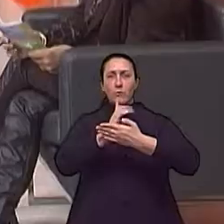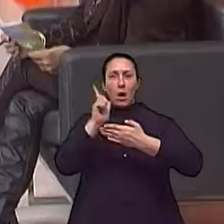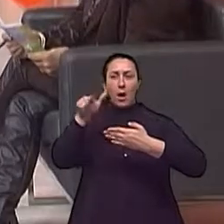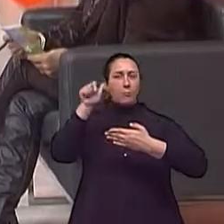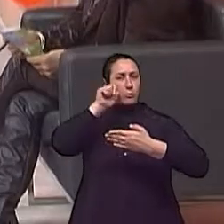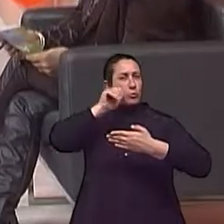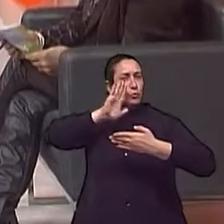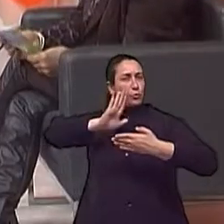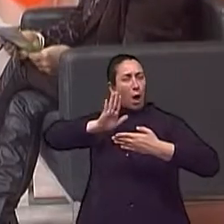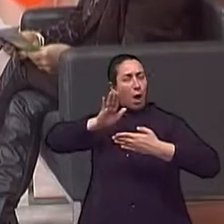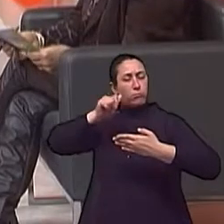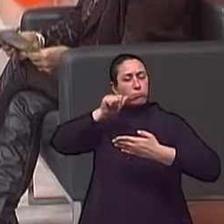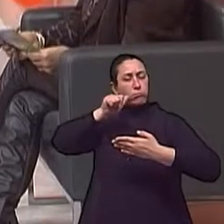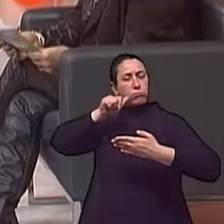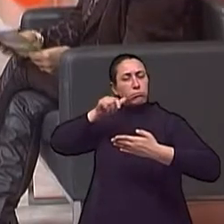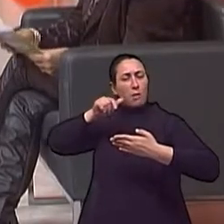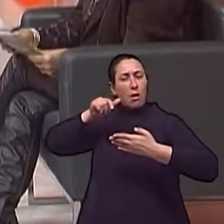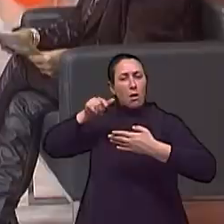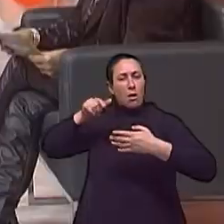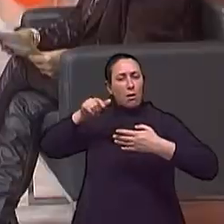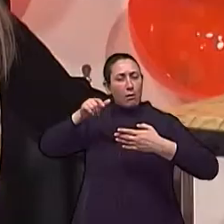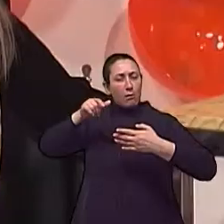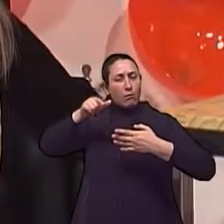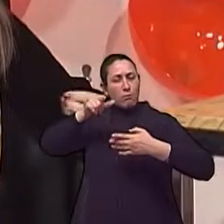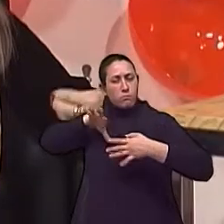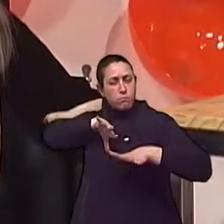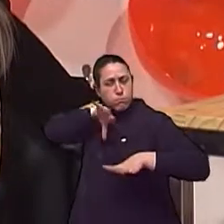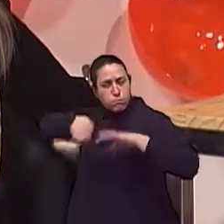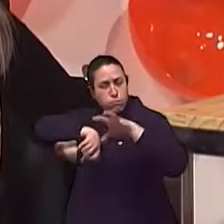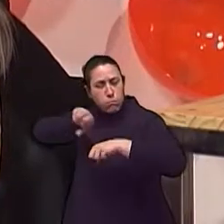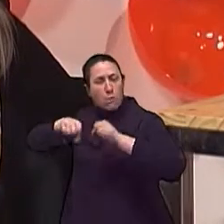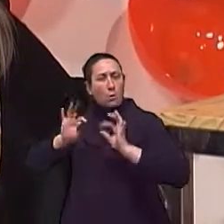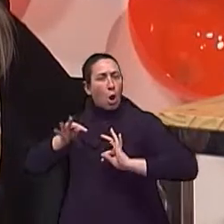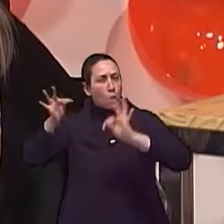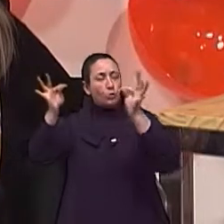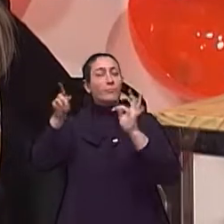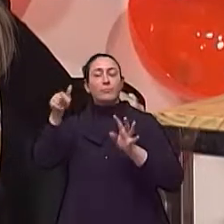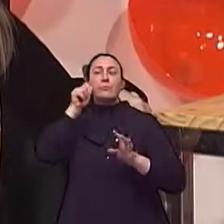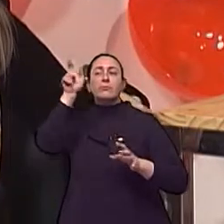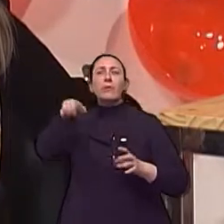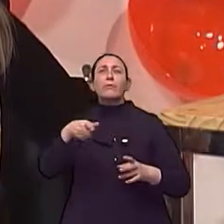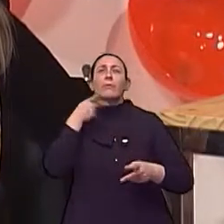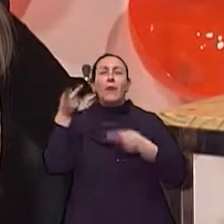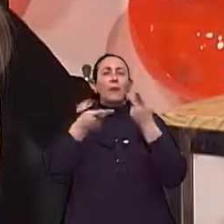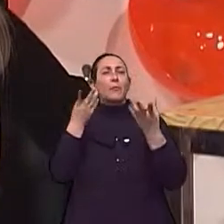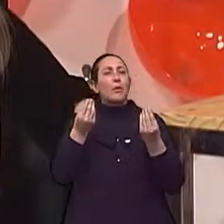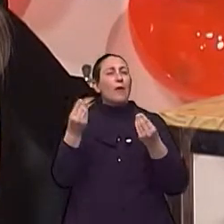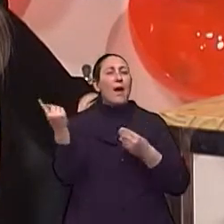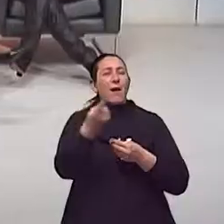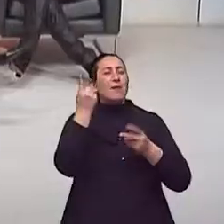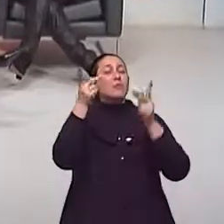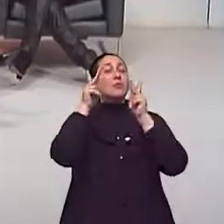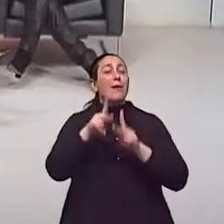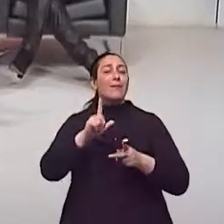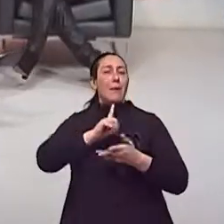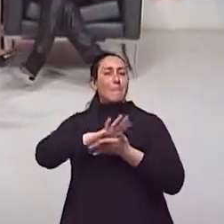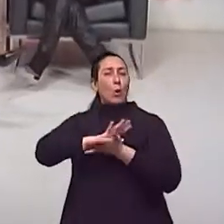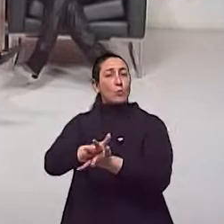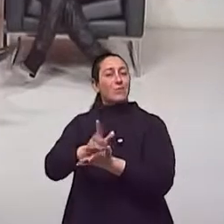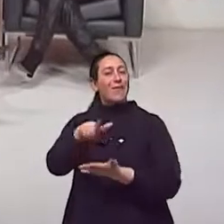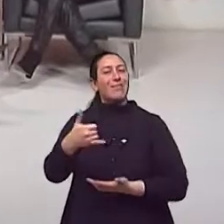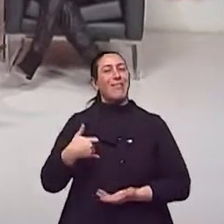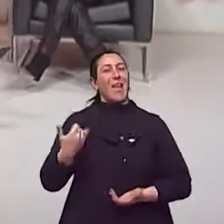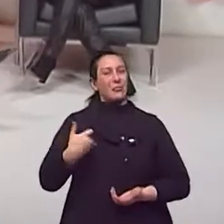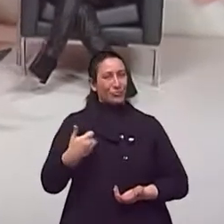extremo da ponta Porque ela foi lá buscou a tecnologia Mas ela fala muito de uma ideia de que as pessoas têm preconceito contra a idade